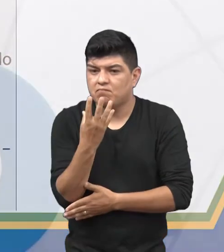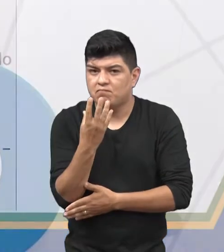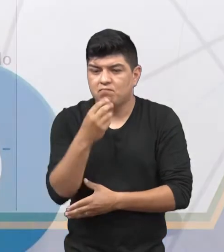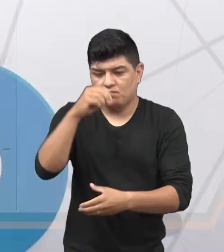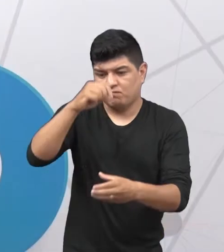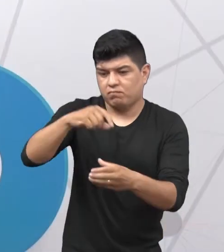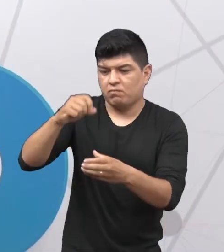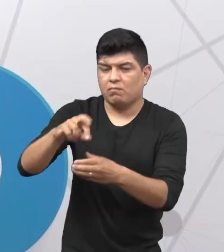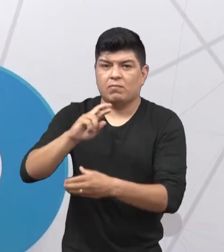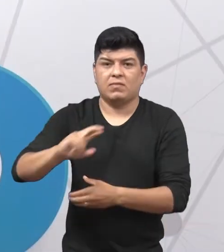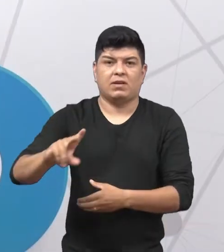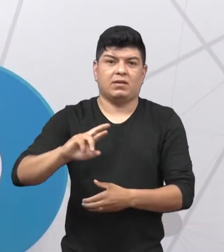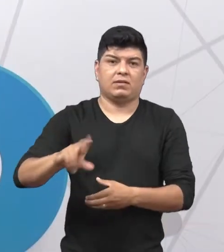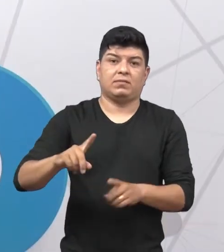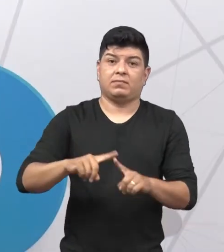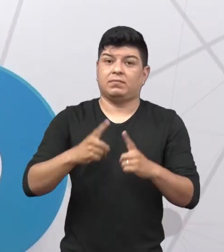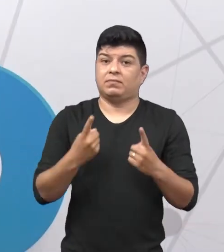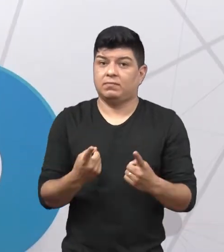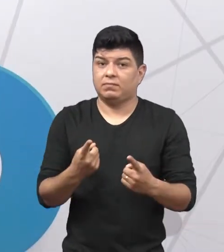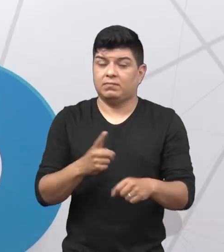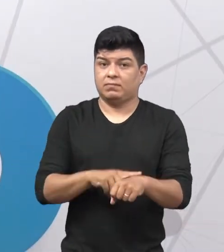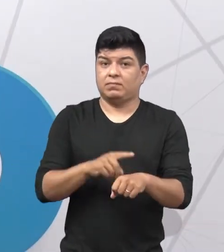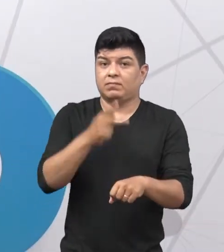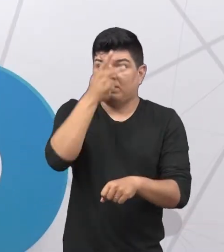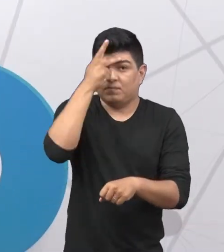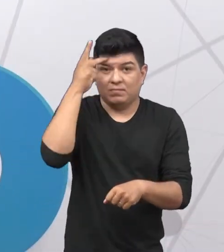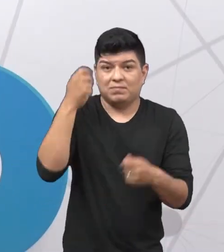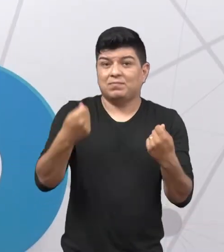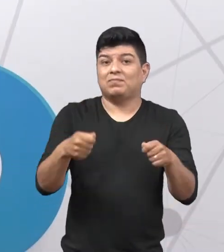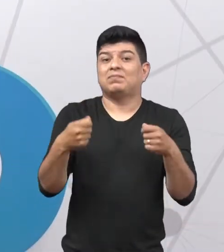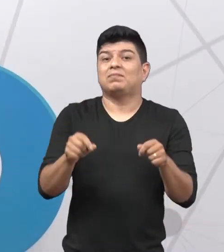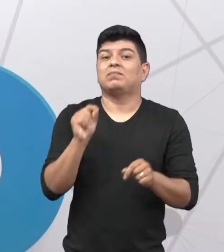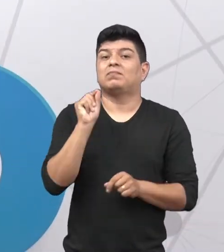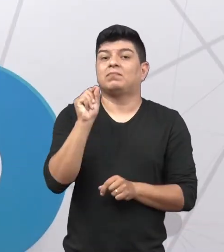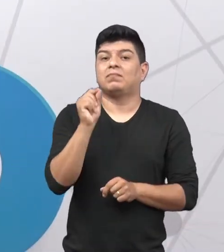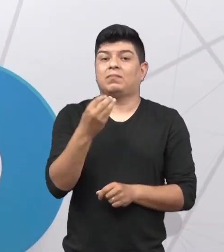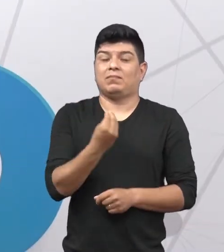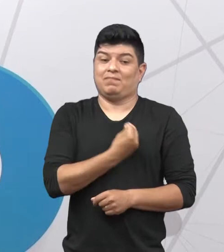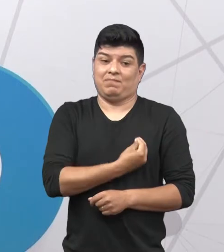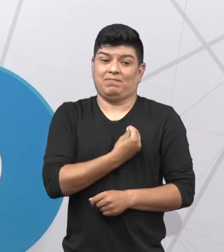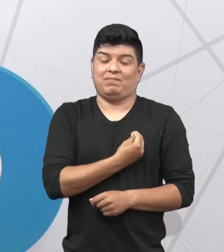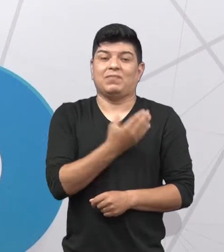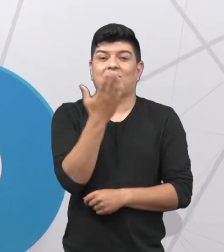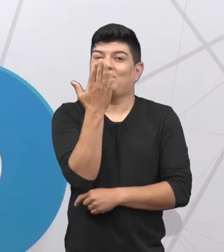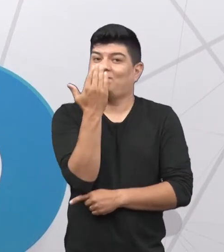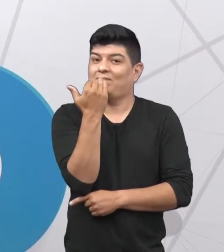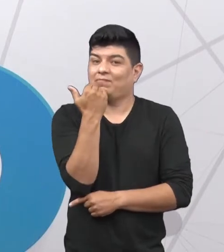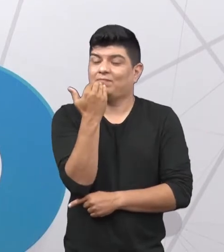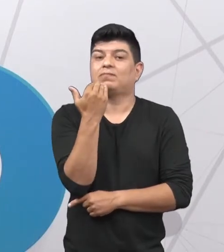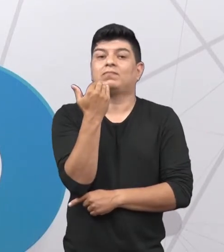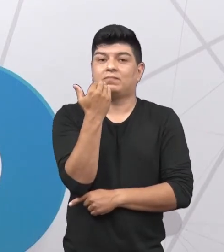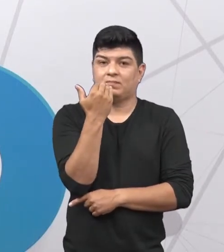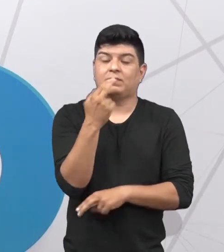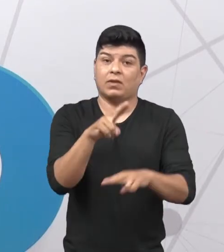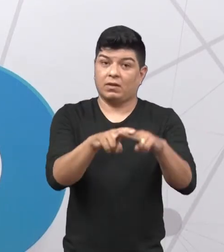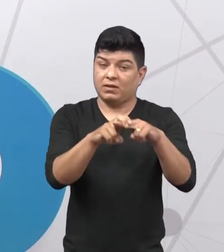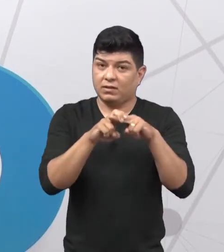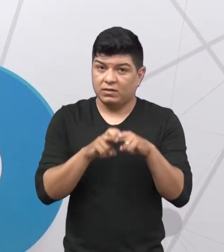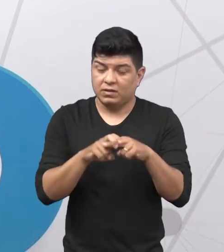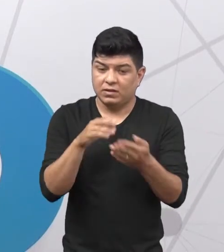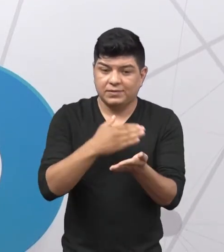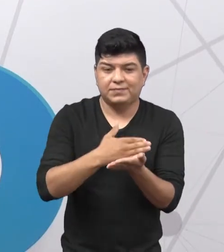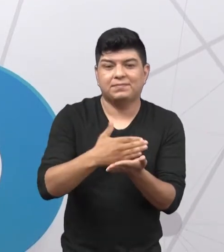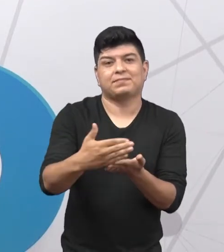nesse momento, claro, o que as pessoas precisam para sobreviver? Se alimentar, né? E com isso